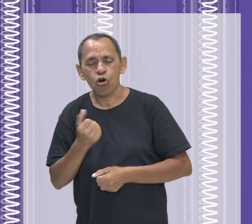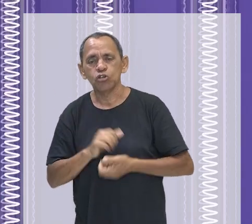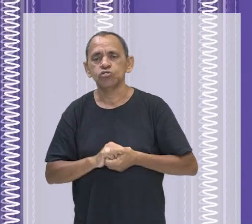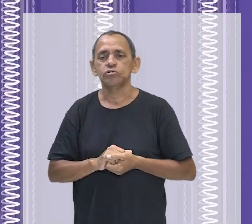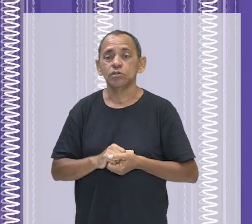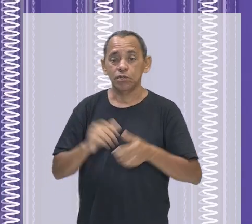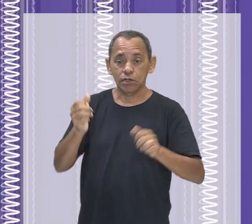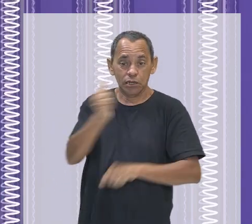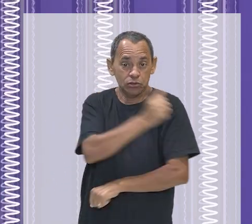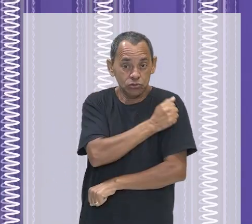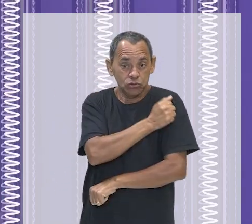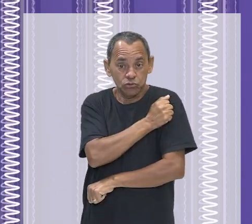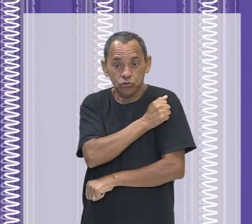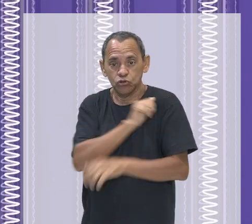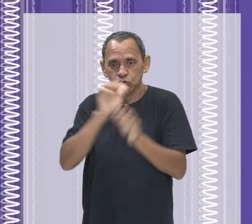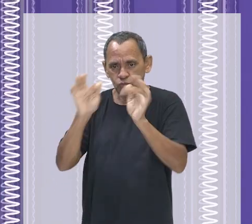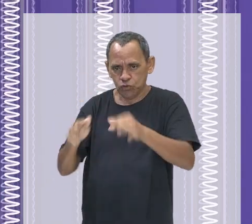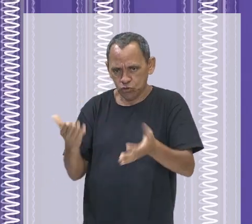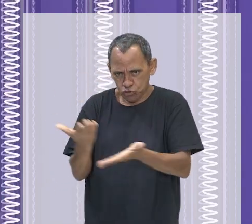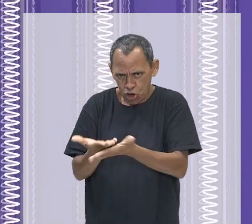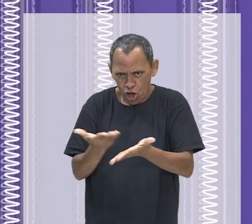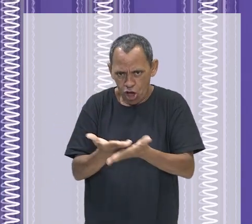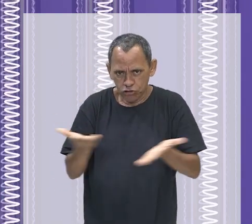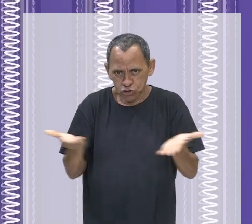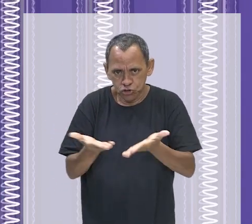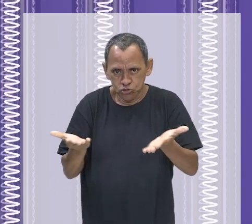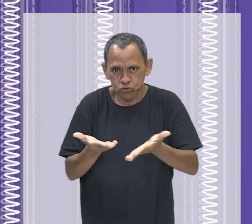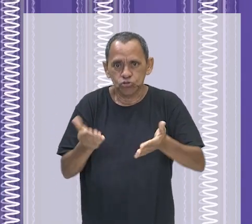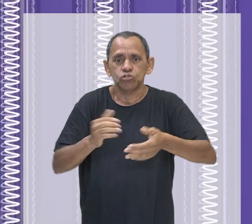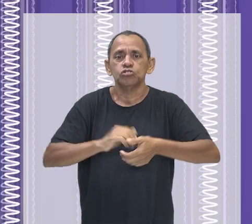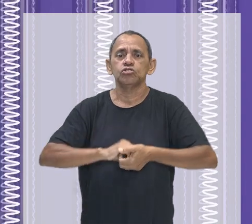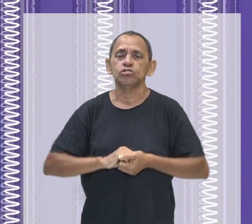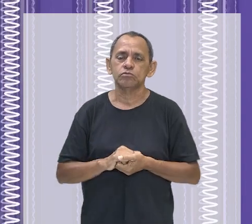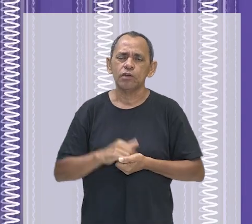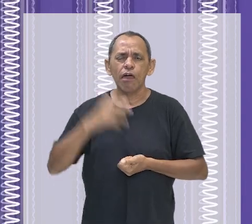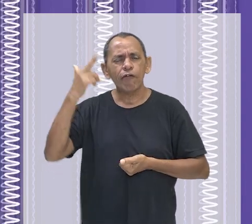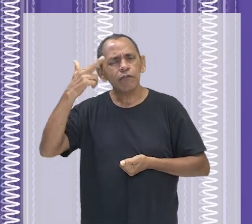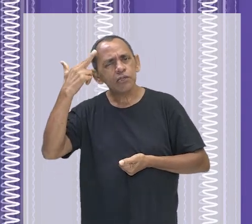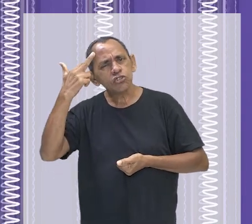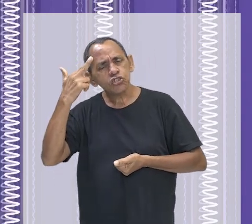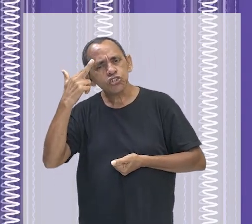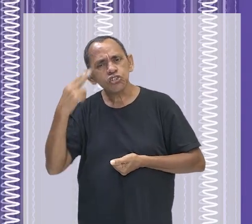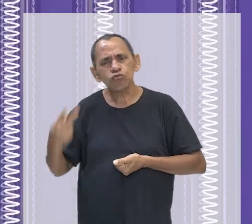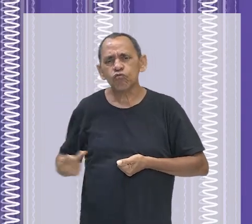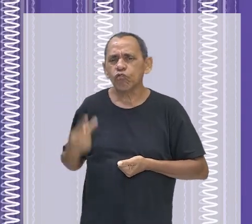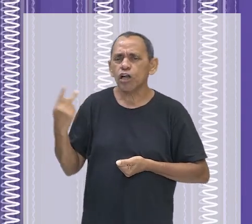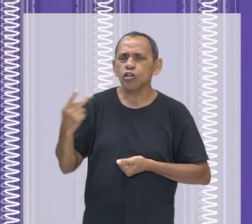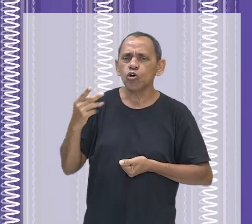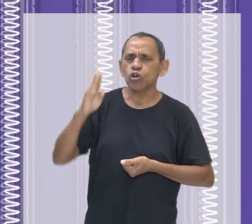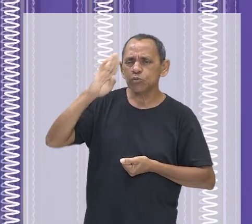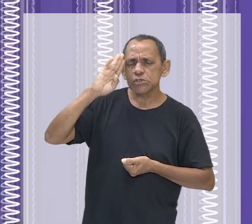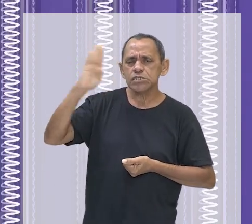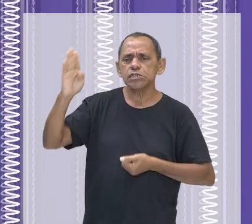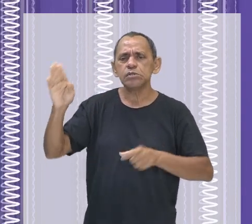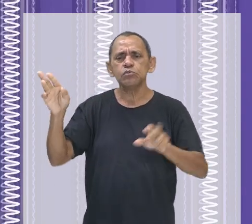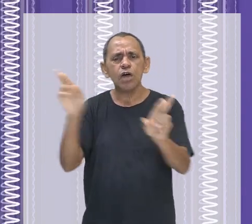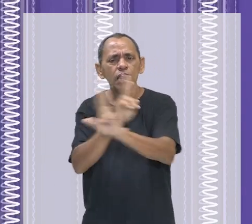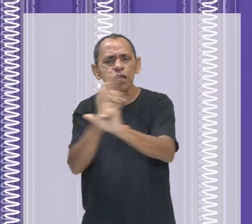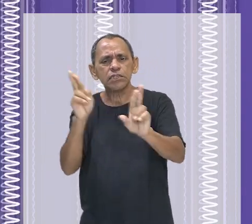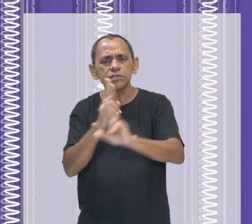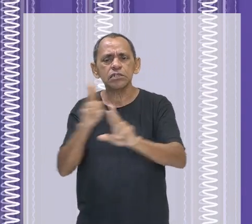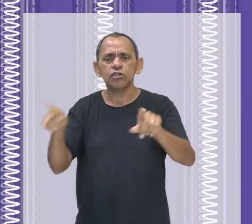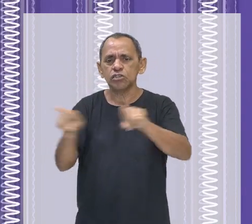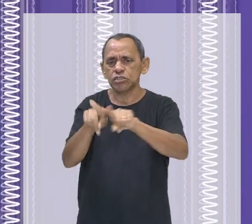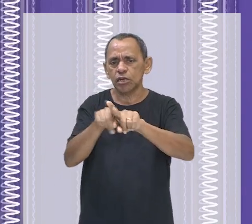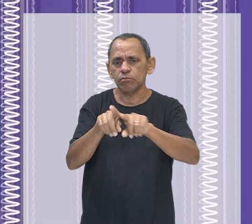nossa aula, estamos chegando ao final dessa bela reflexão sobre valores, princípios e sua relação com